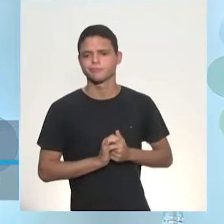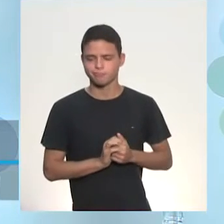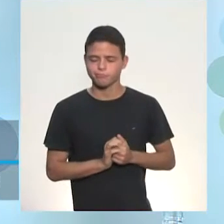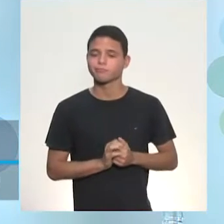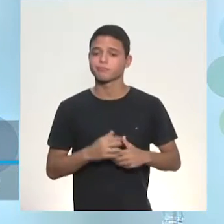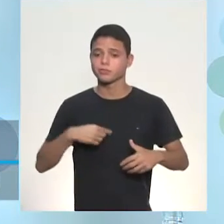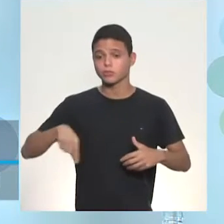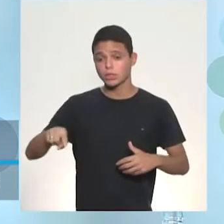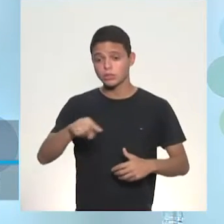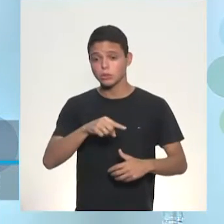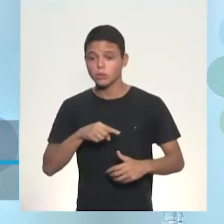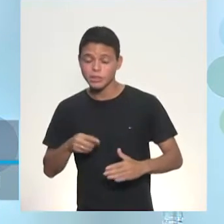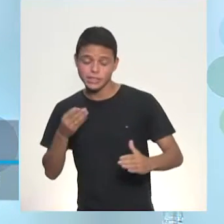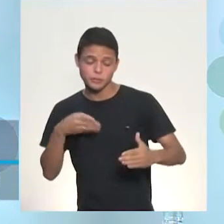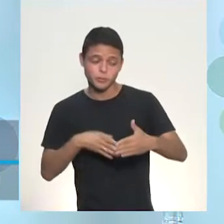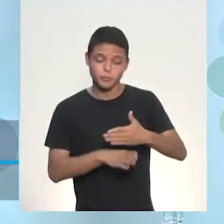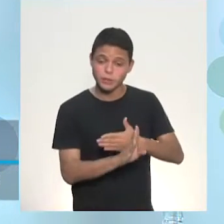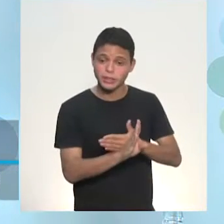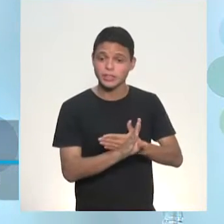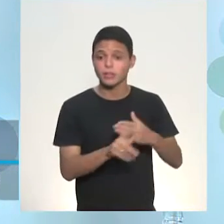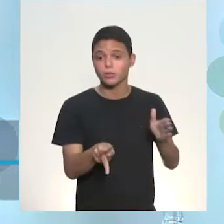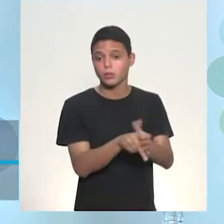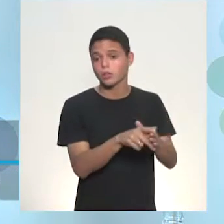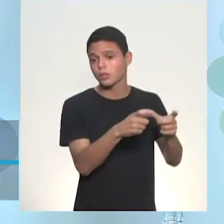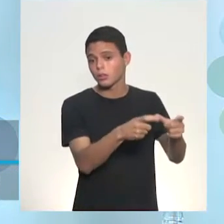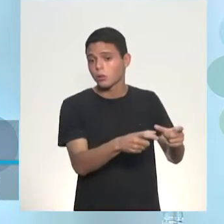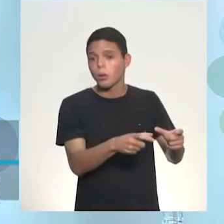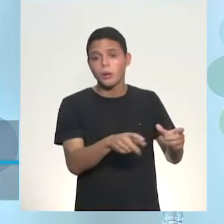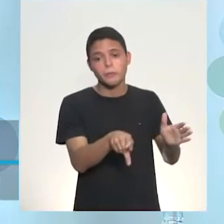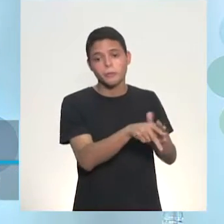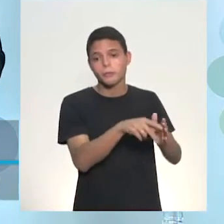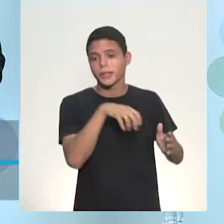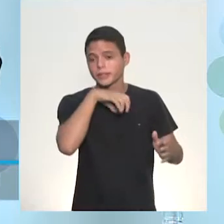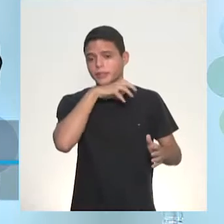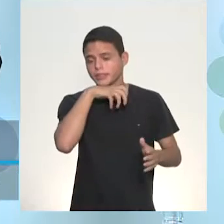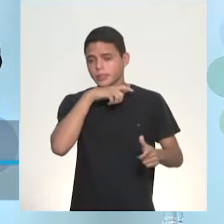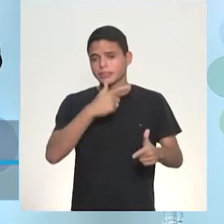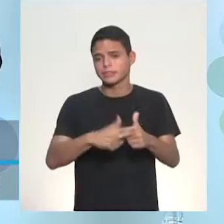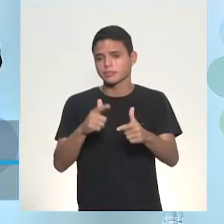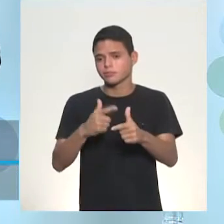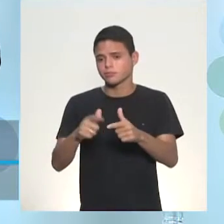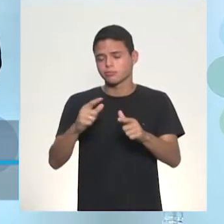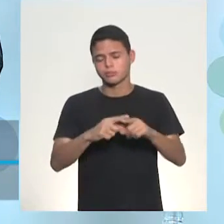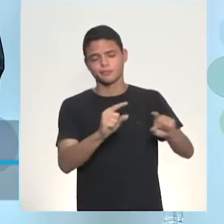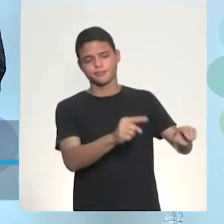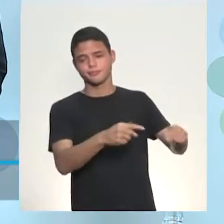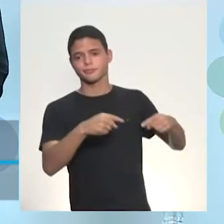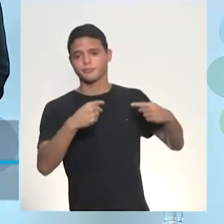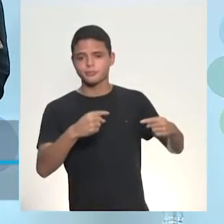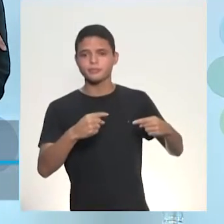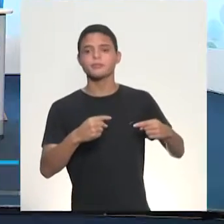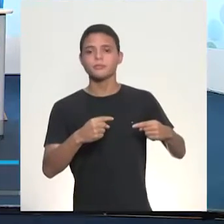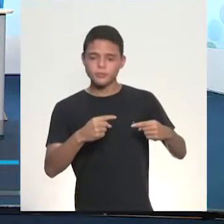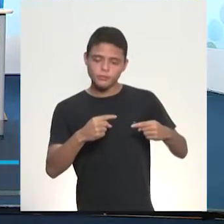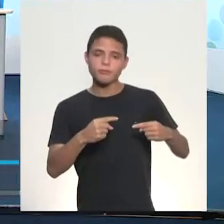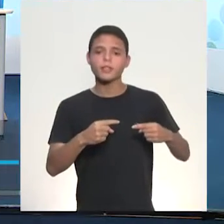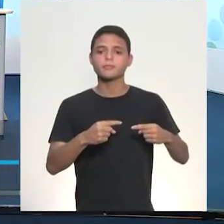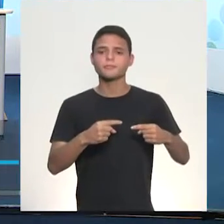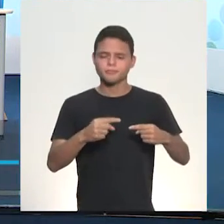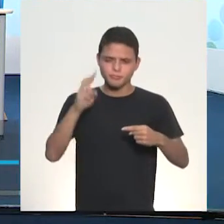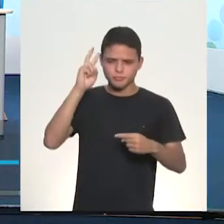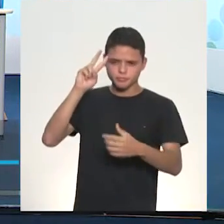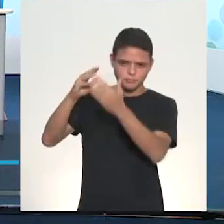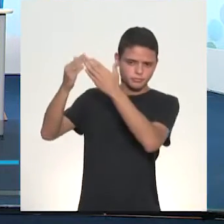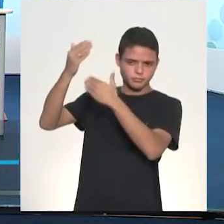nós estamos invadindo o habitat deles, gente, e está causando todo esse problema aí. E é um problema que vem contra nós. E a gente já falou isso na aula que iniciou lá, lembra,